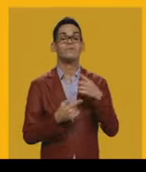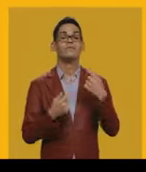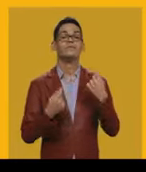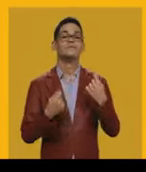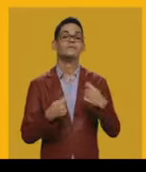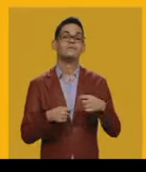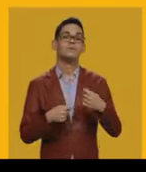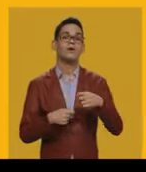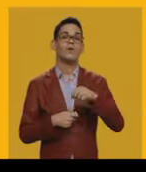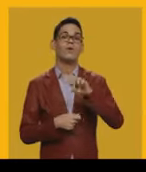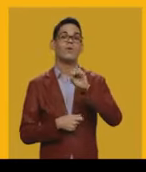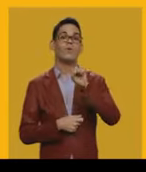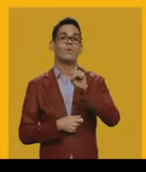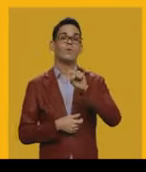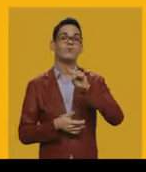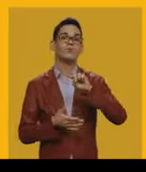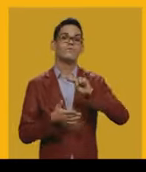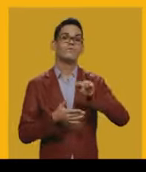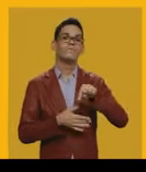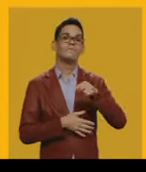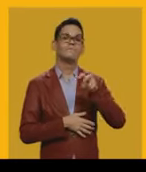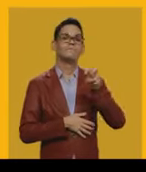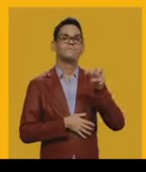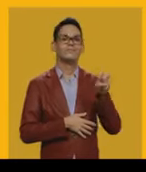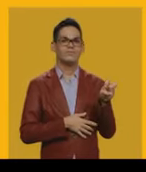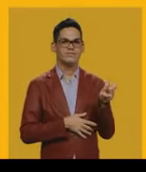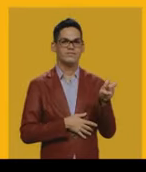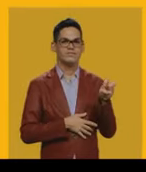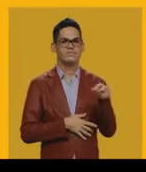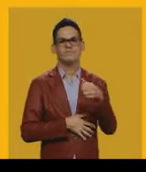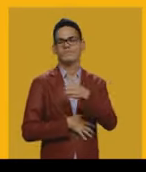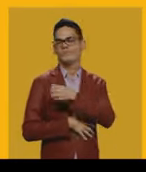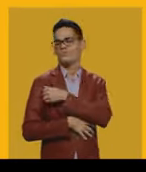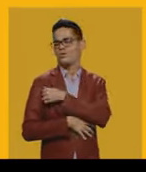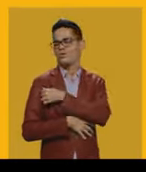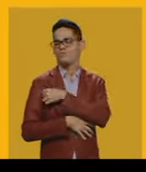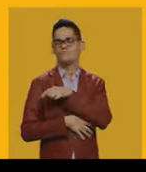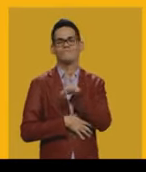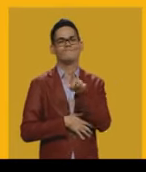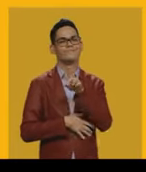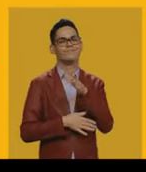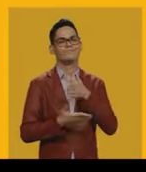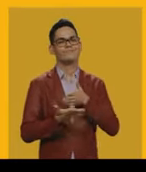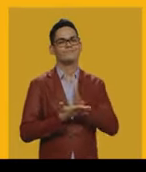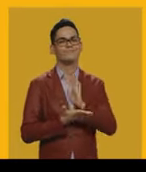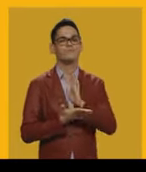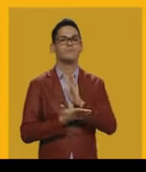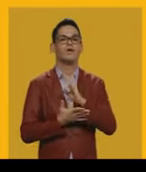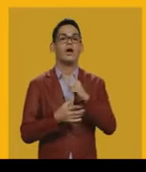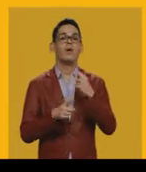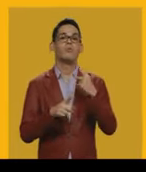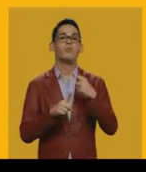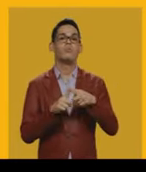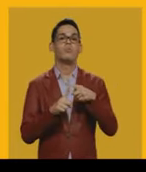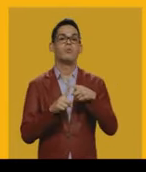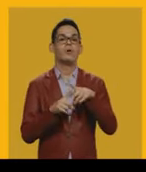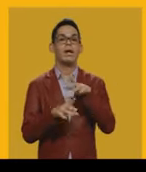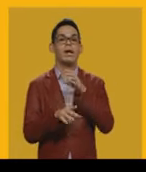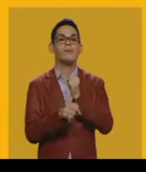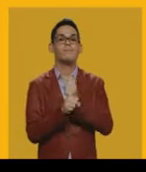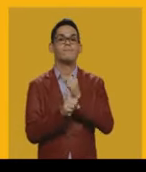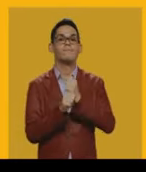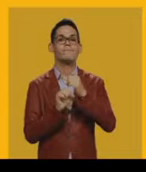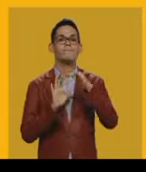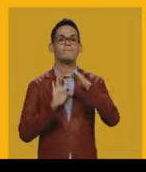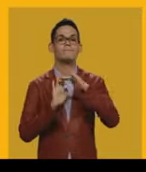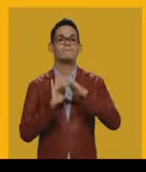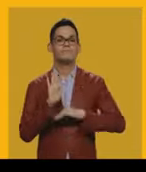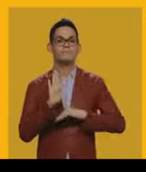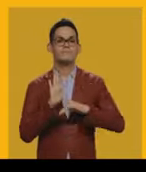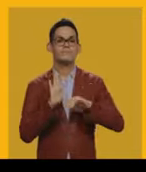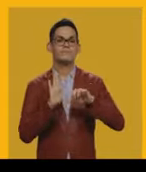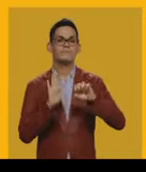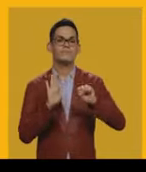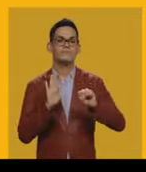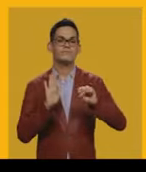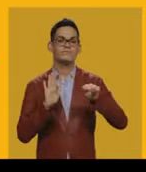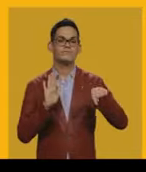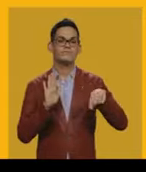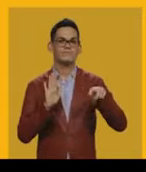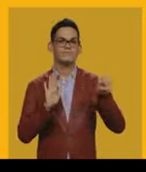de 8,5. Então o aluno não foi aprovado, pois obteve uma nota inferior a 8,5.